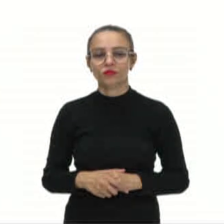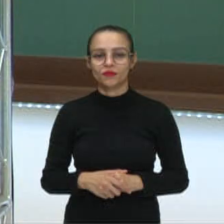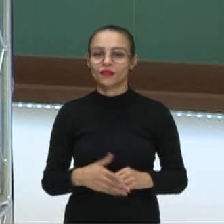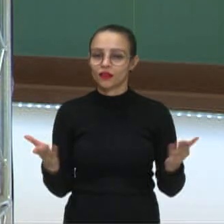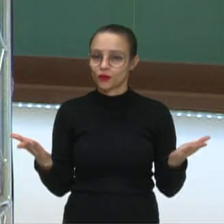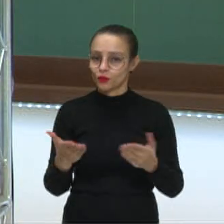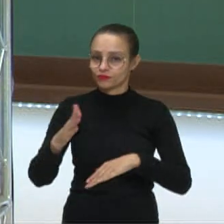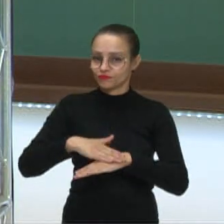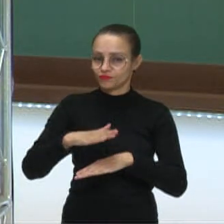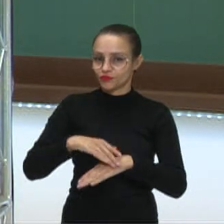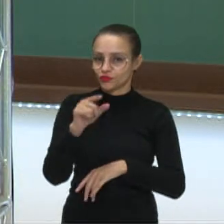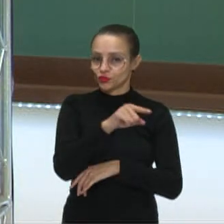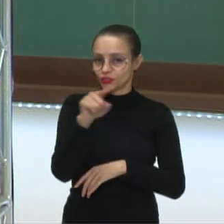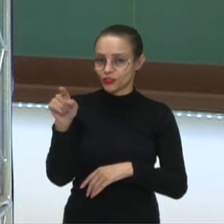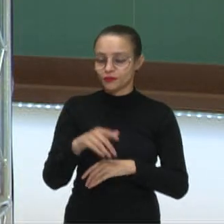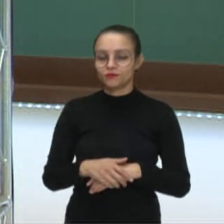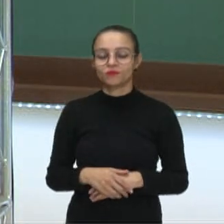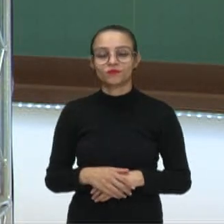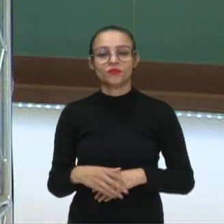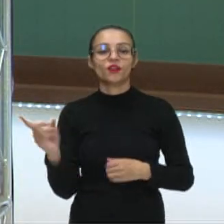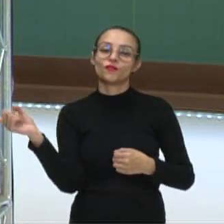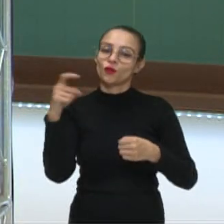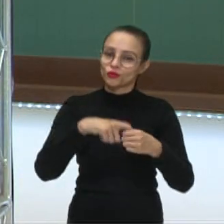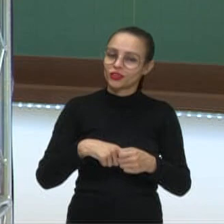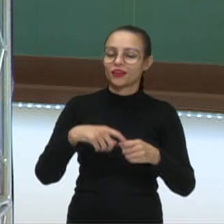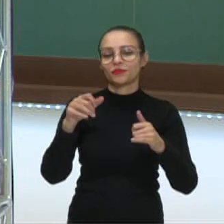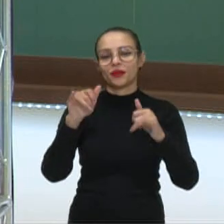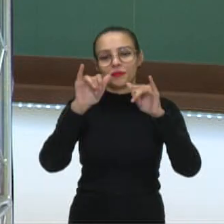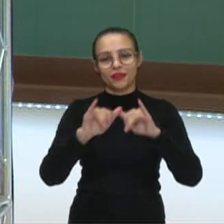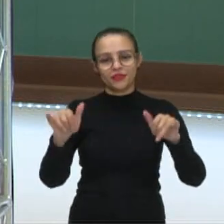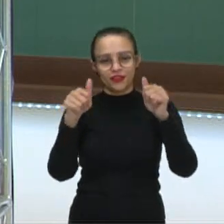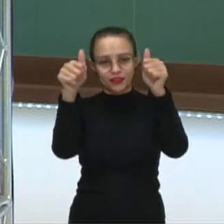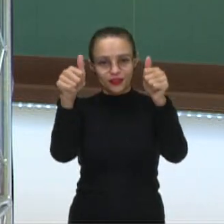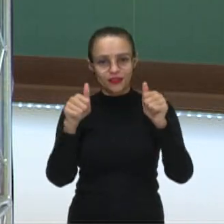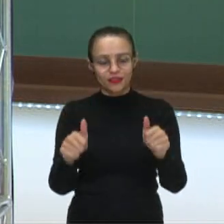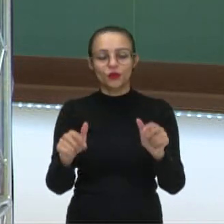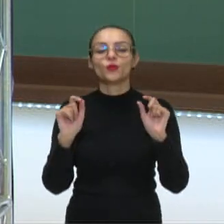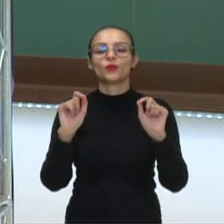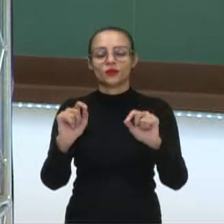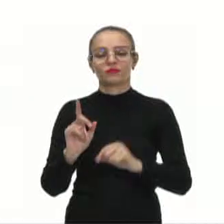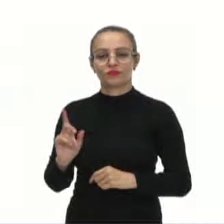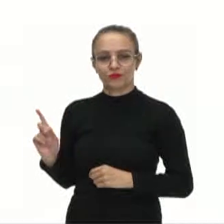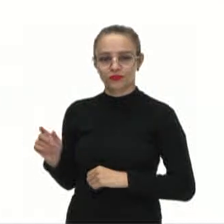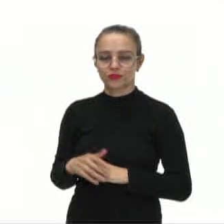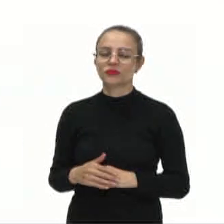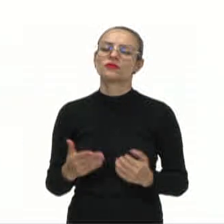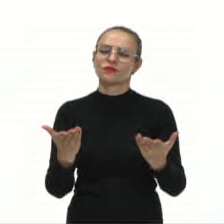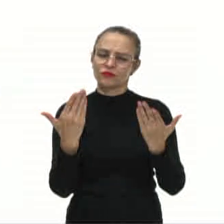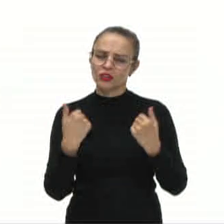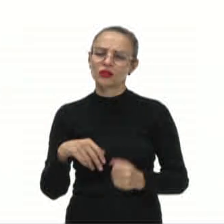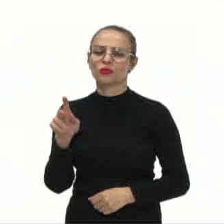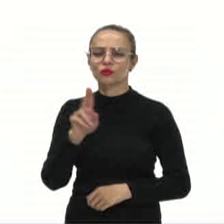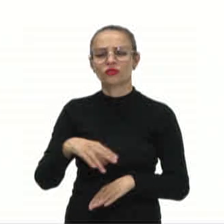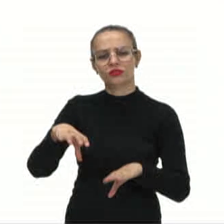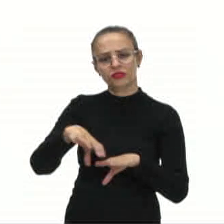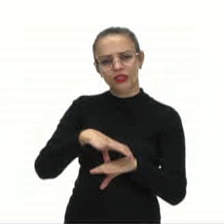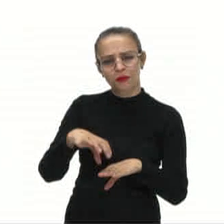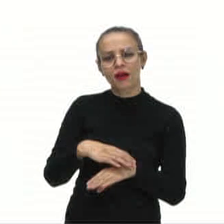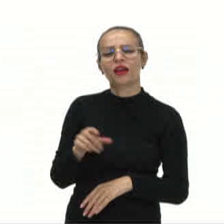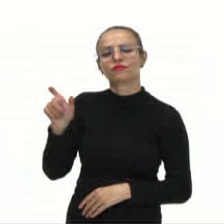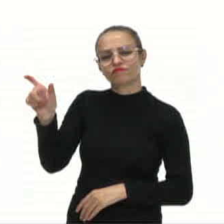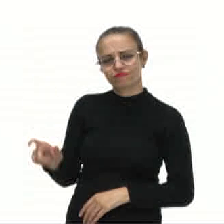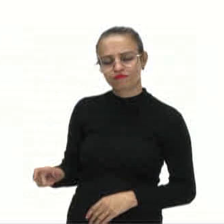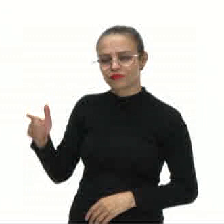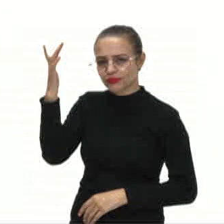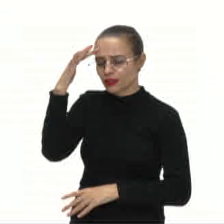Agora é sua vez. Voltemos à mensagem do cartaz. Qual é a mensagem? Vamos calçar os sapatos dos refugiados